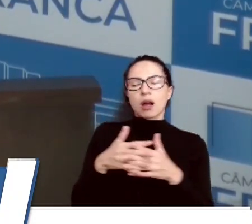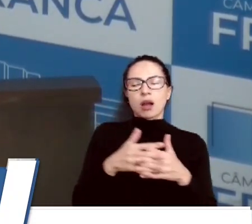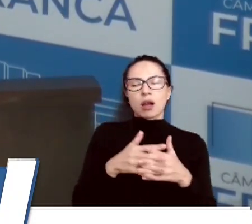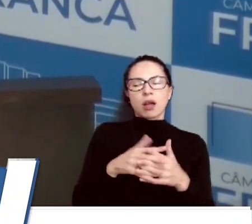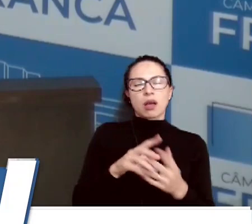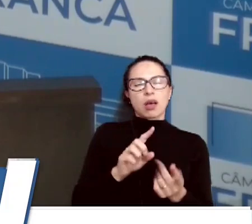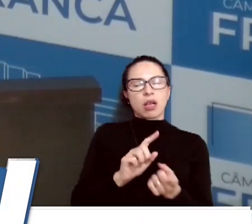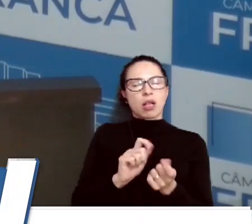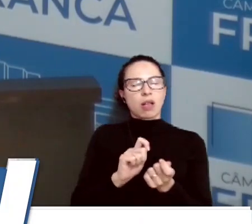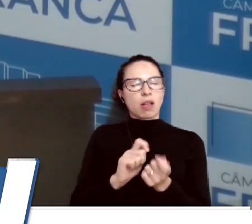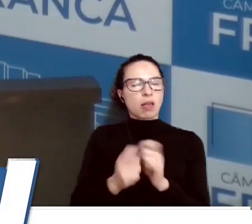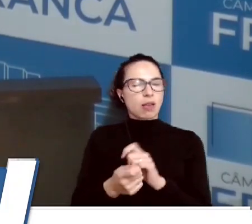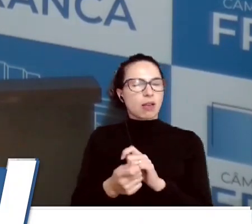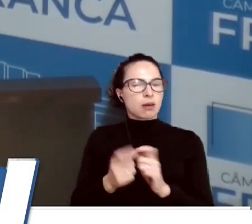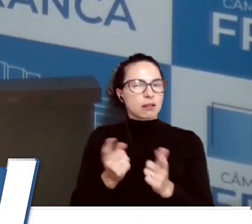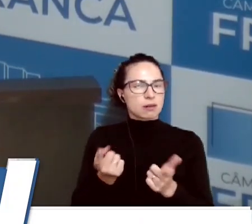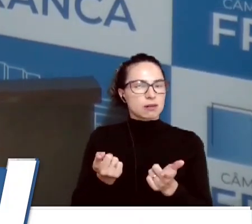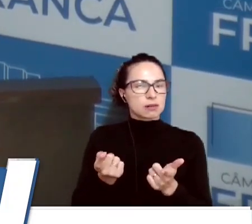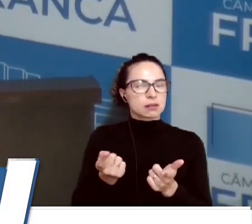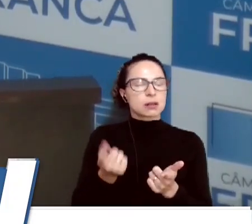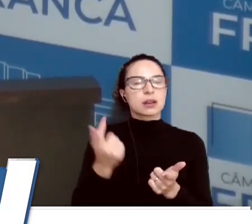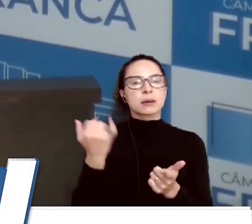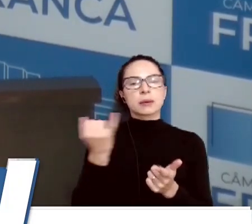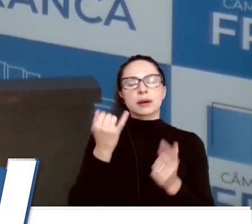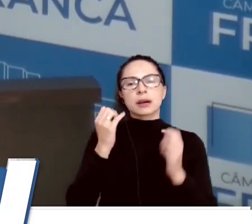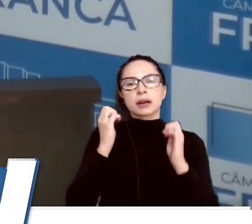mal usadas, fique claro.